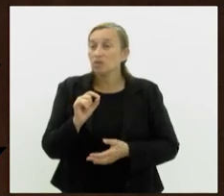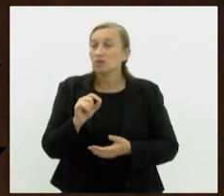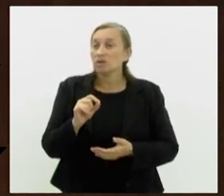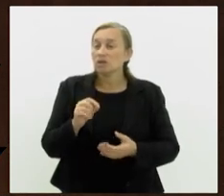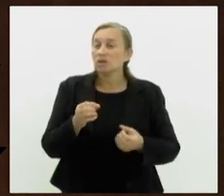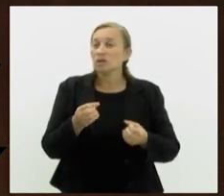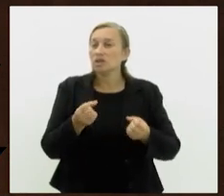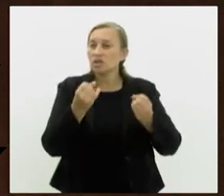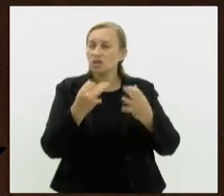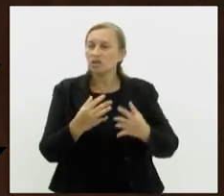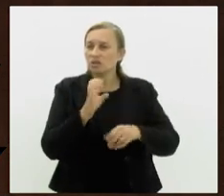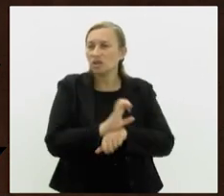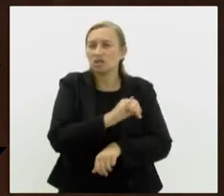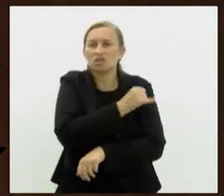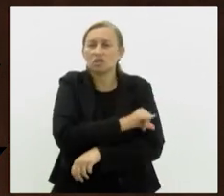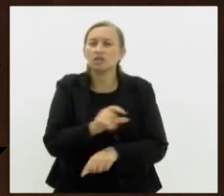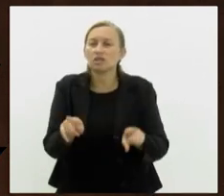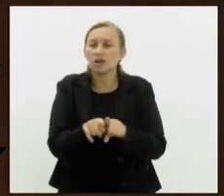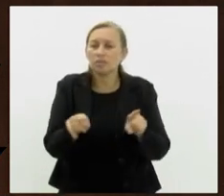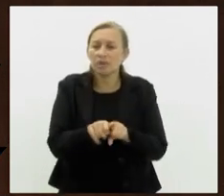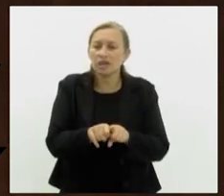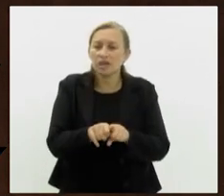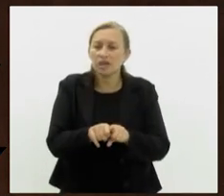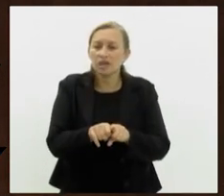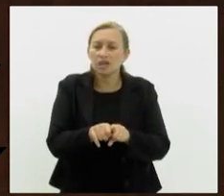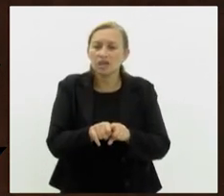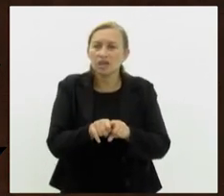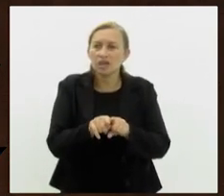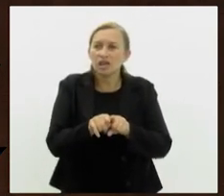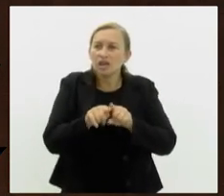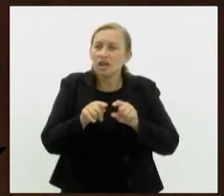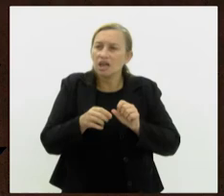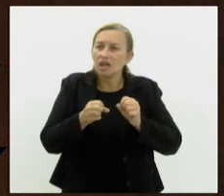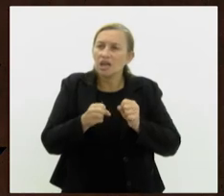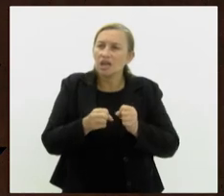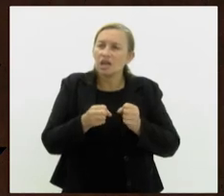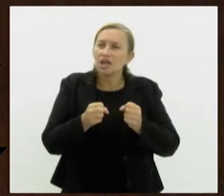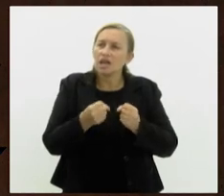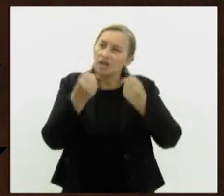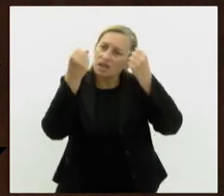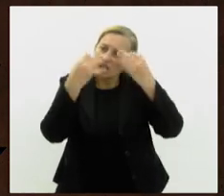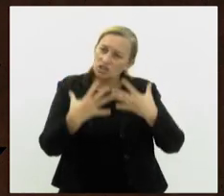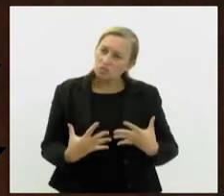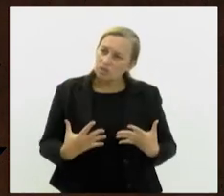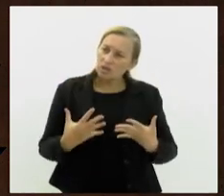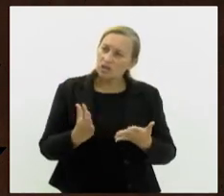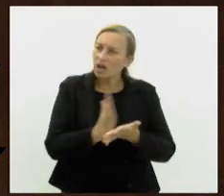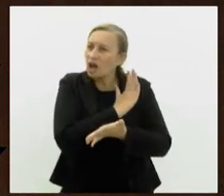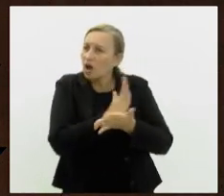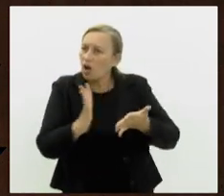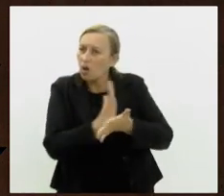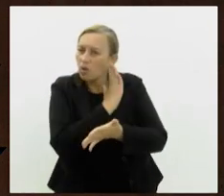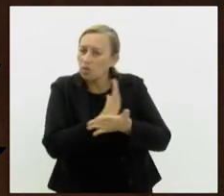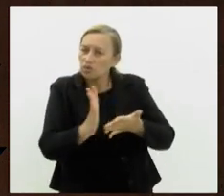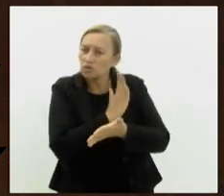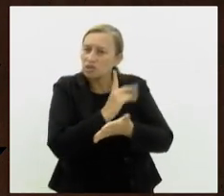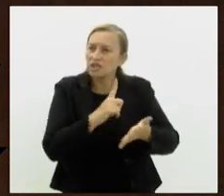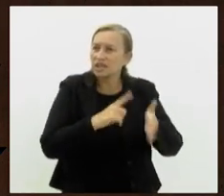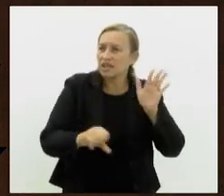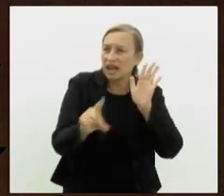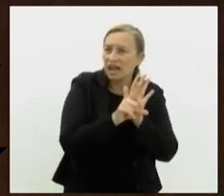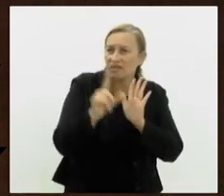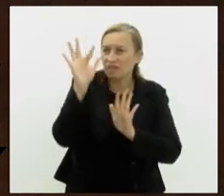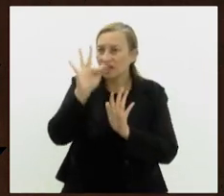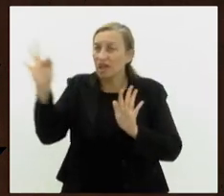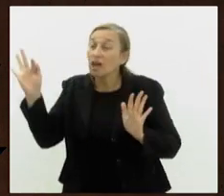Janeiro, e ele traz luz a determinadas lacunas que são previstas na lei federal, mas